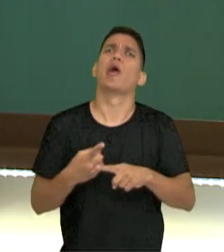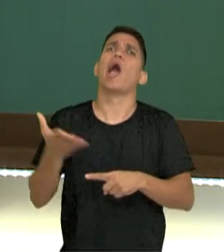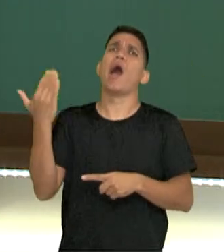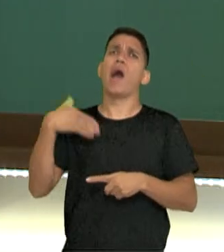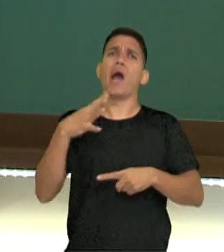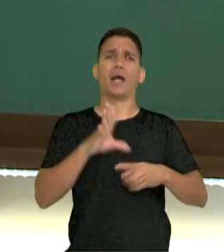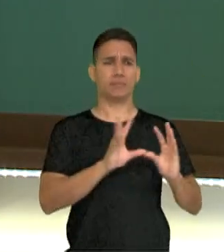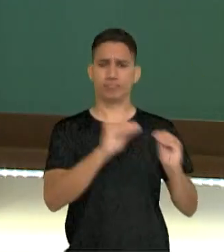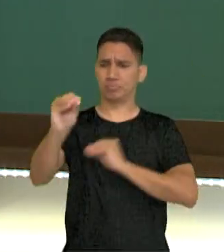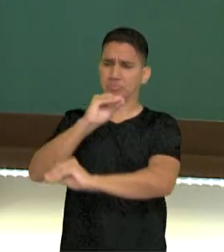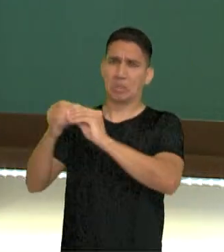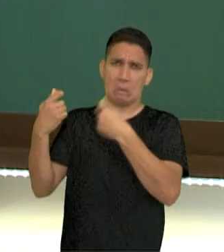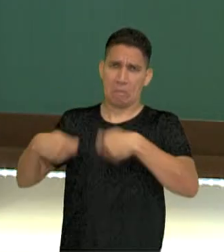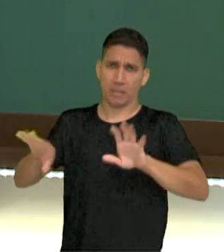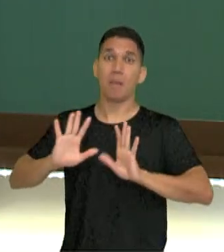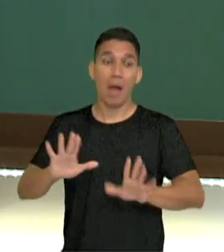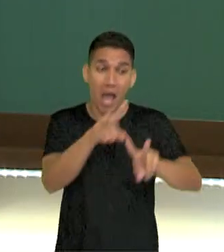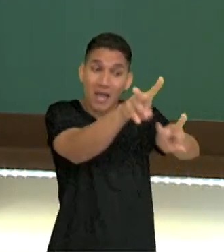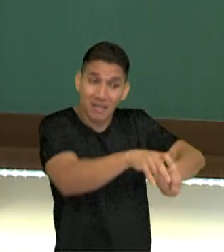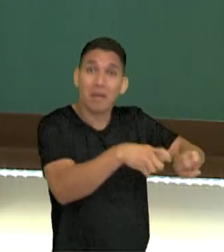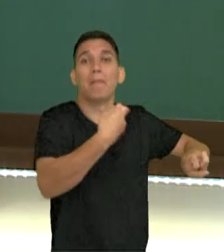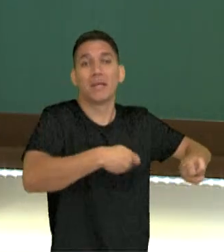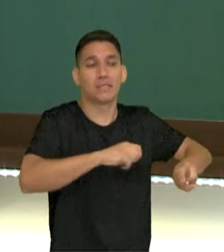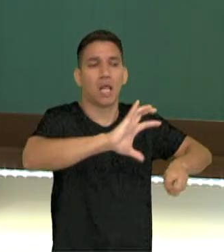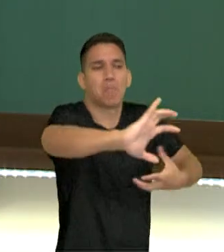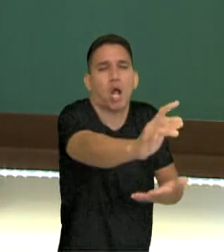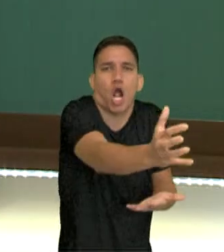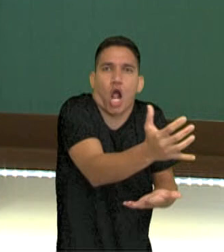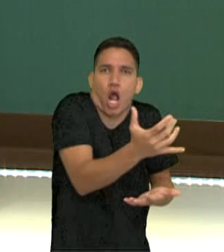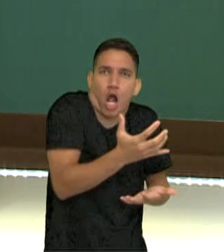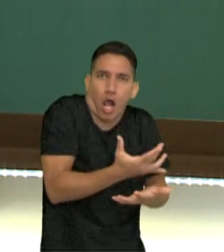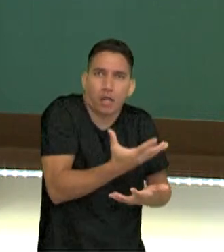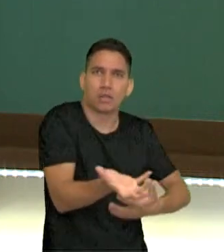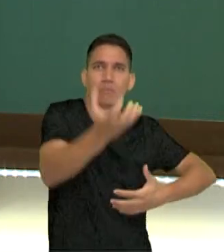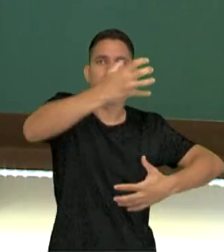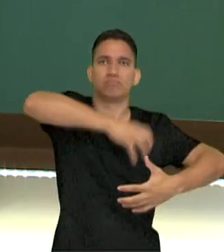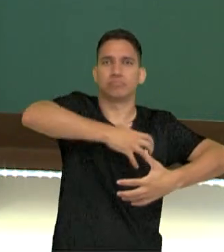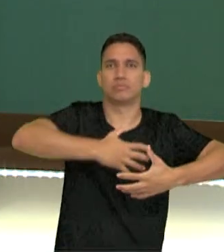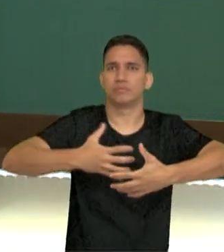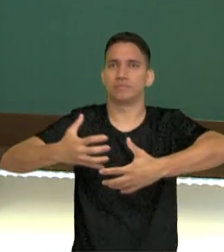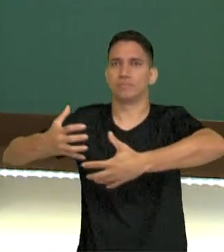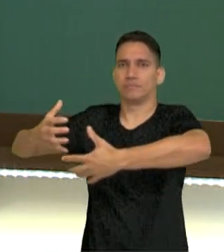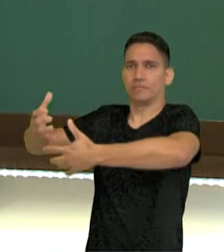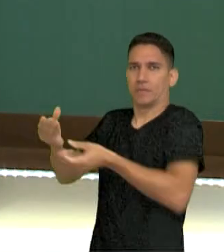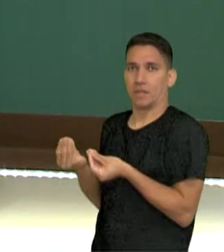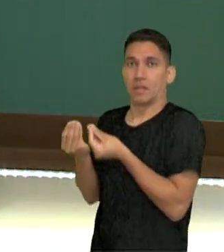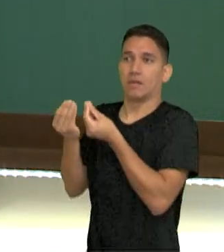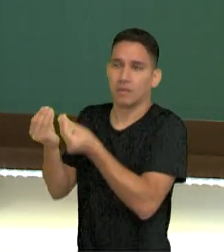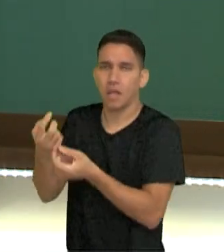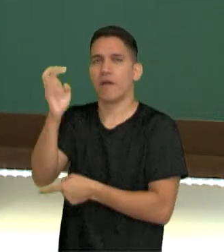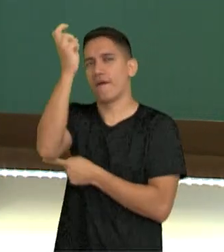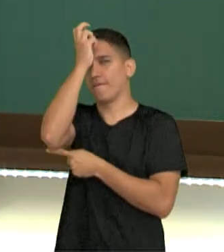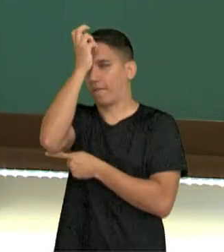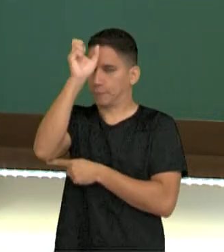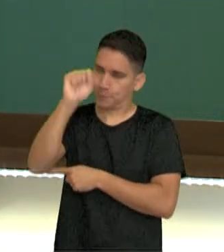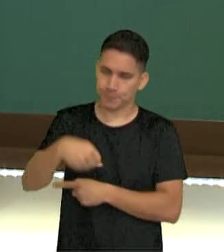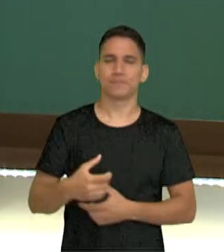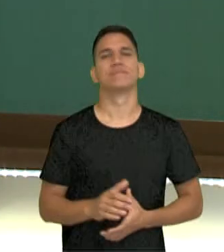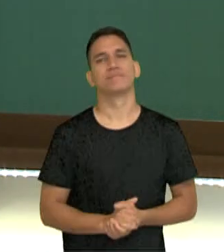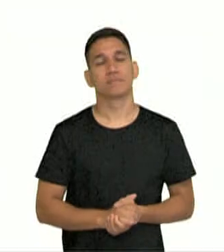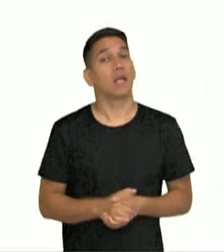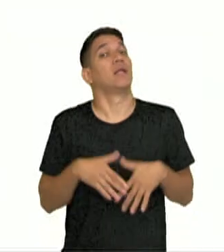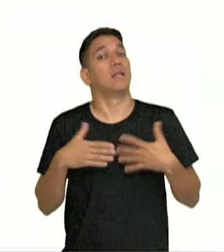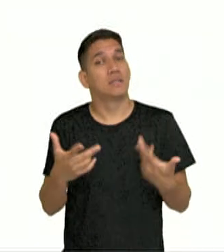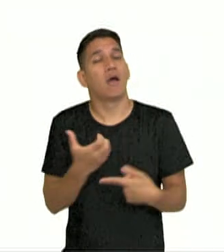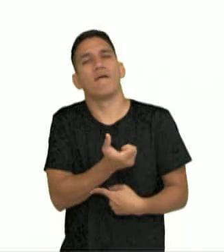ter cesto, mas ali com a agricultura precisa. Vai colher, leva no cesto e leva lá no silo lá do faraó. Então,